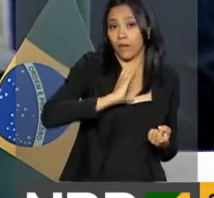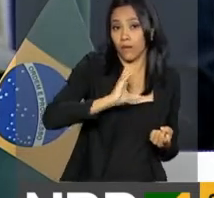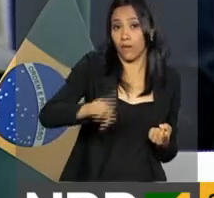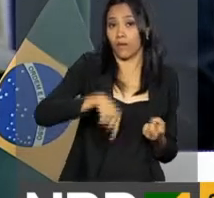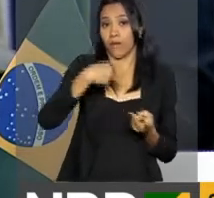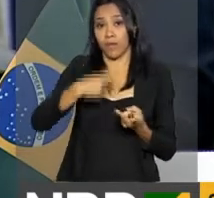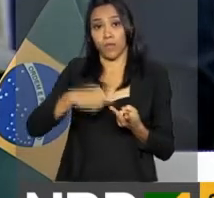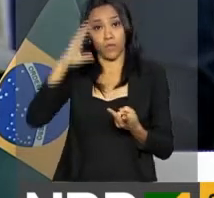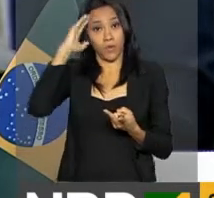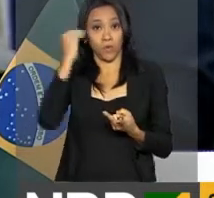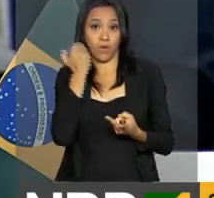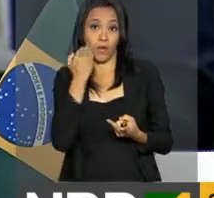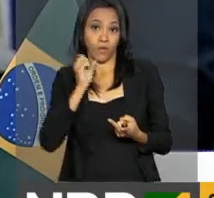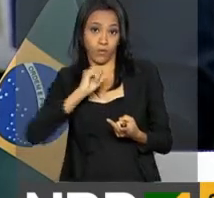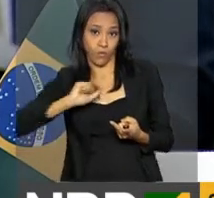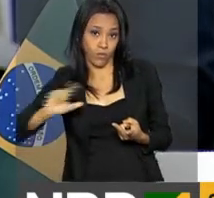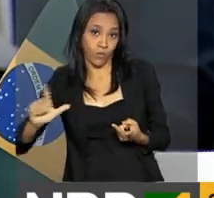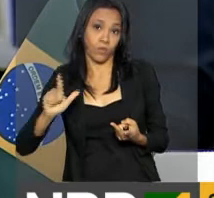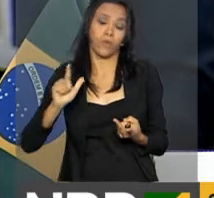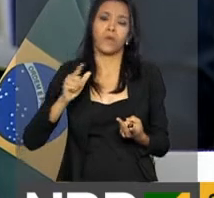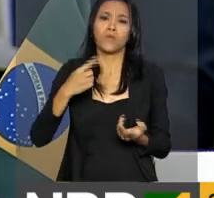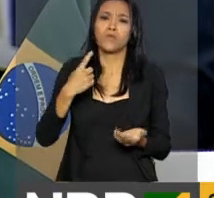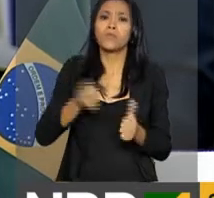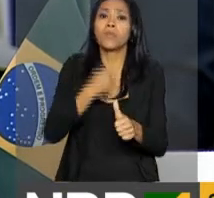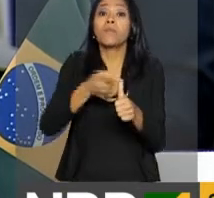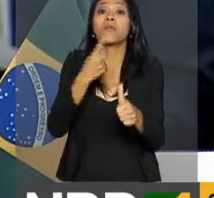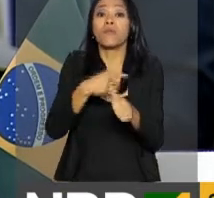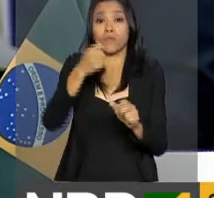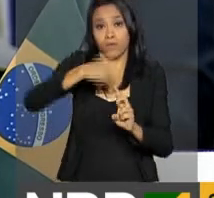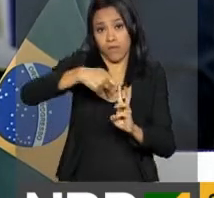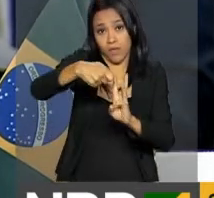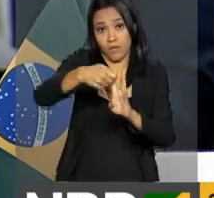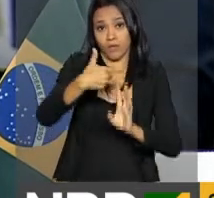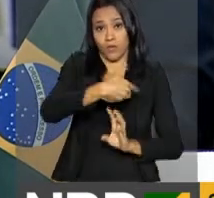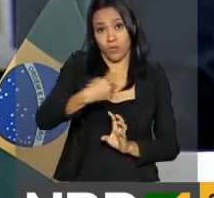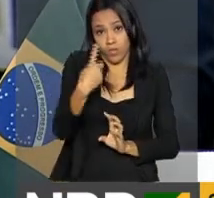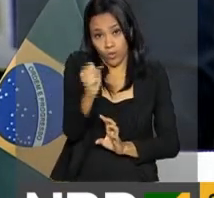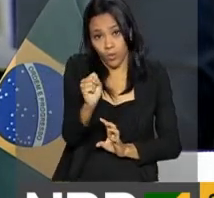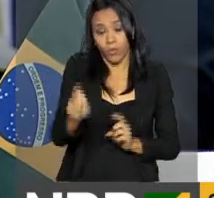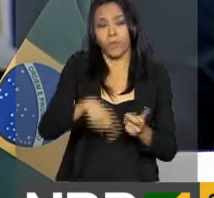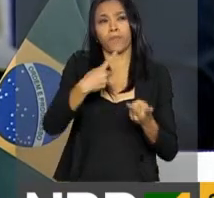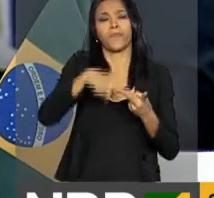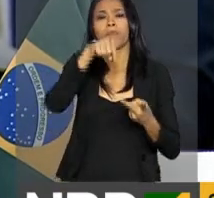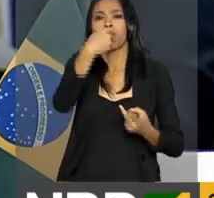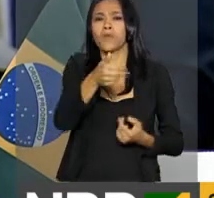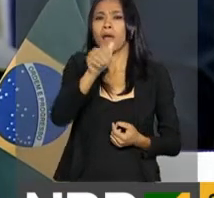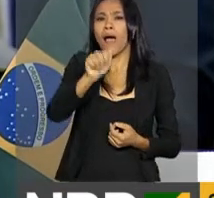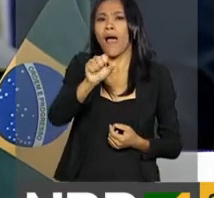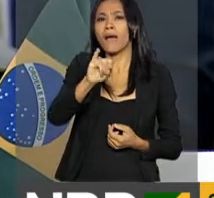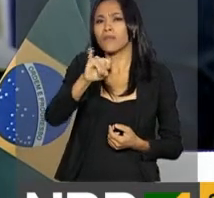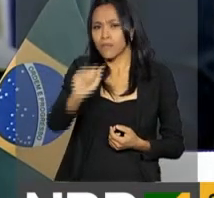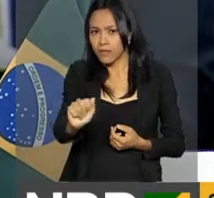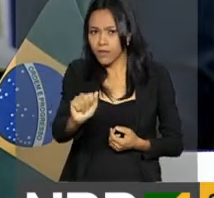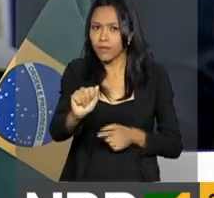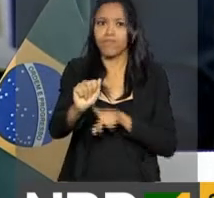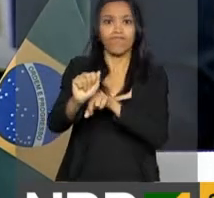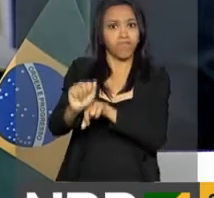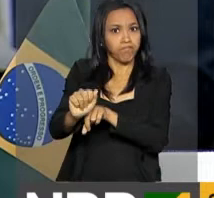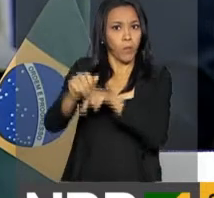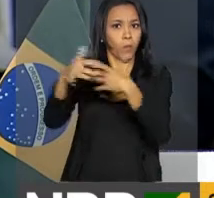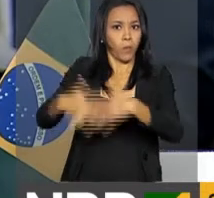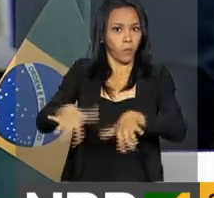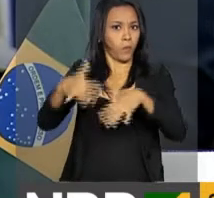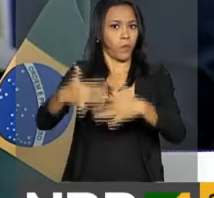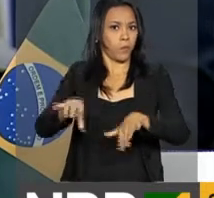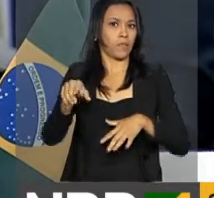do Sul nos primeiros meses de 2018. A Ásia, aliás, representa